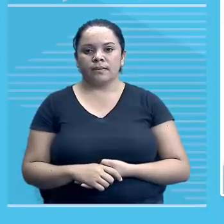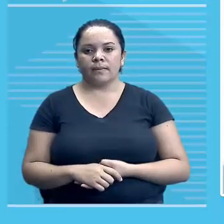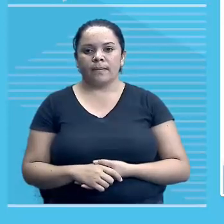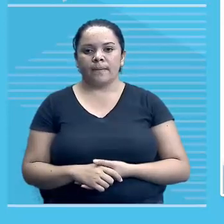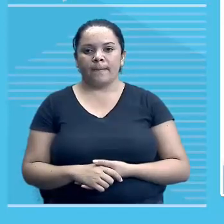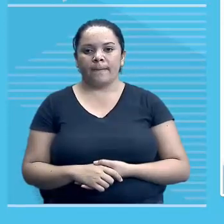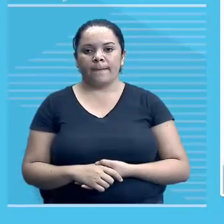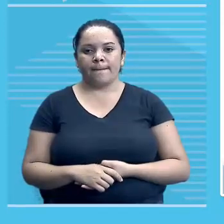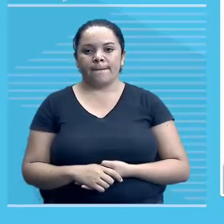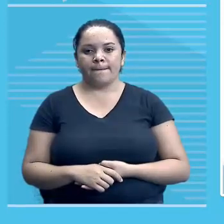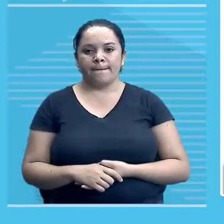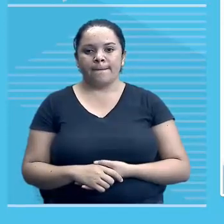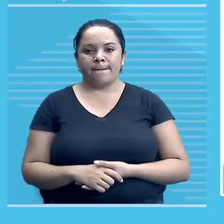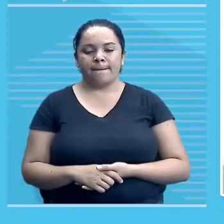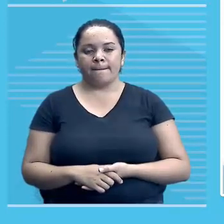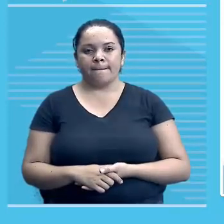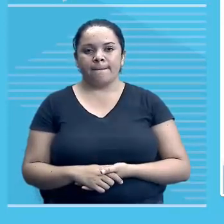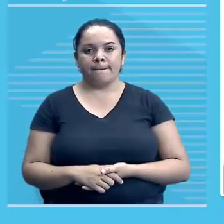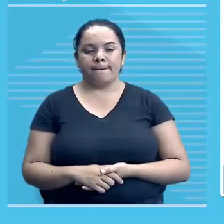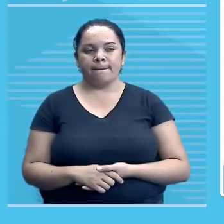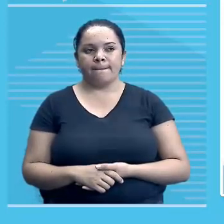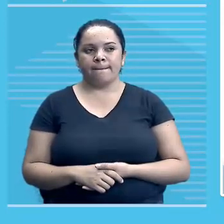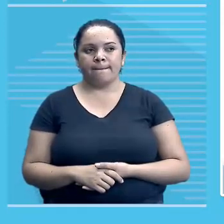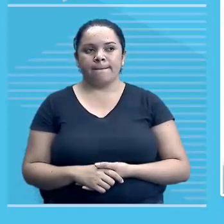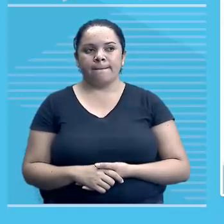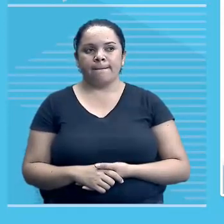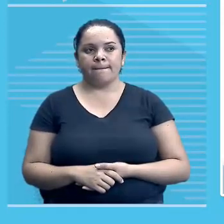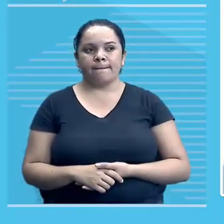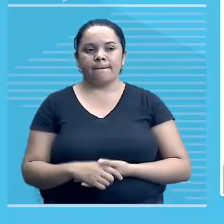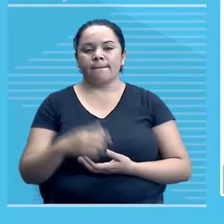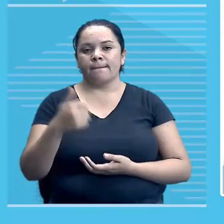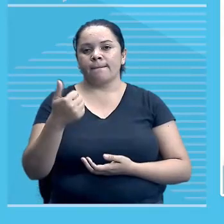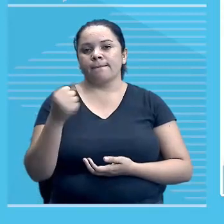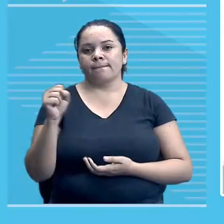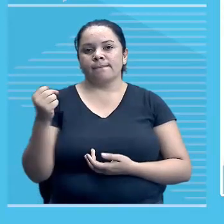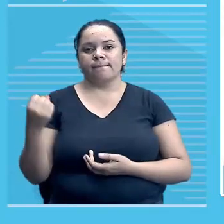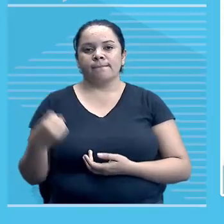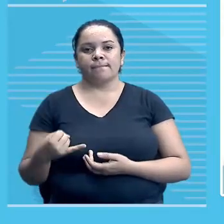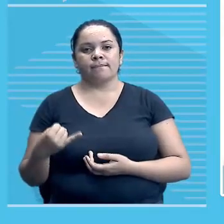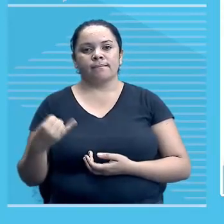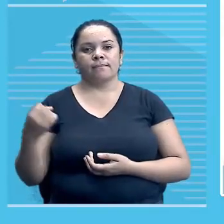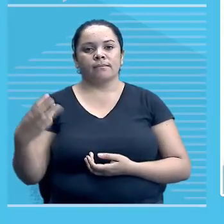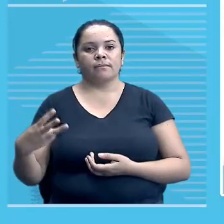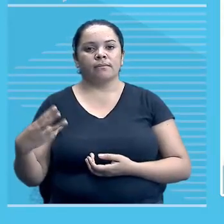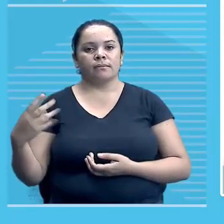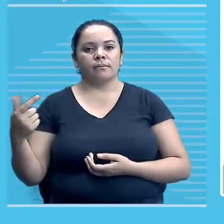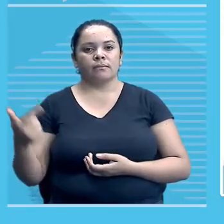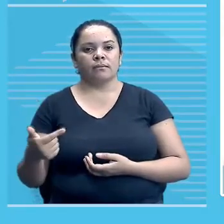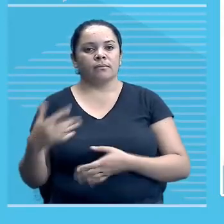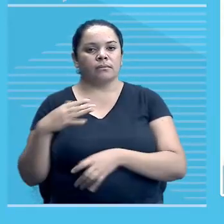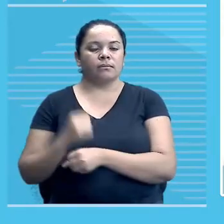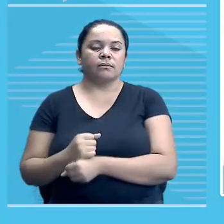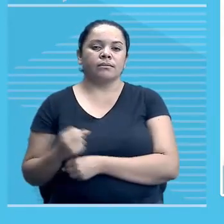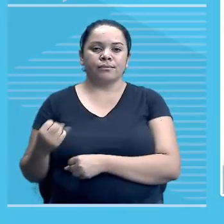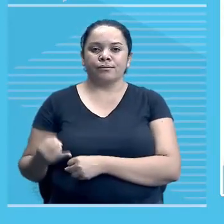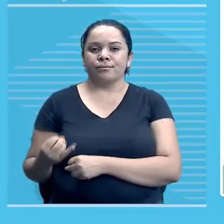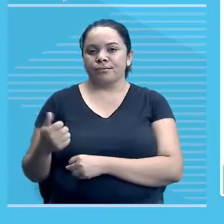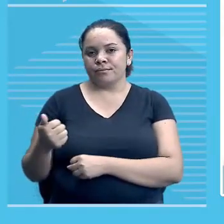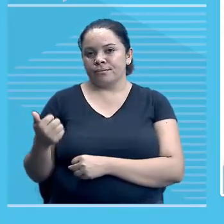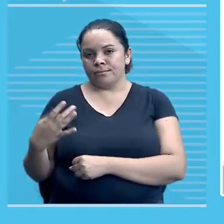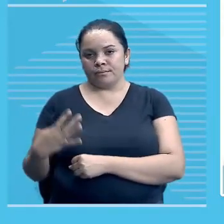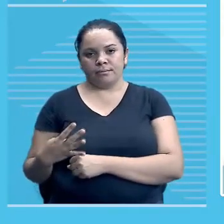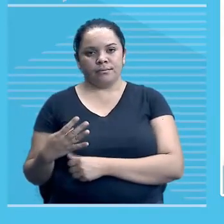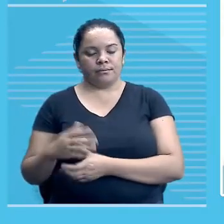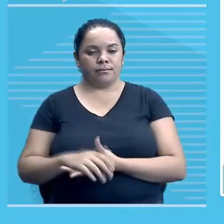aí. 18 menos 32 dá menos 14.